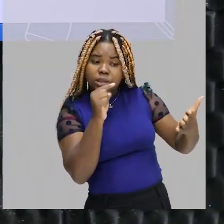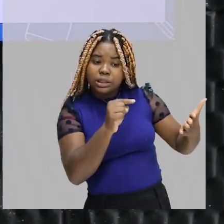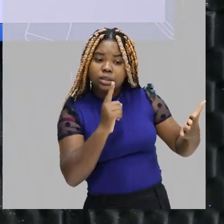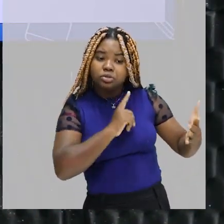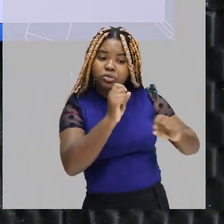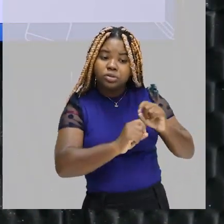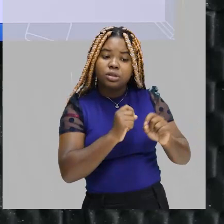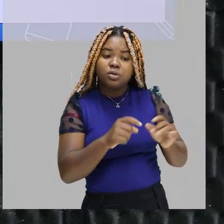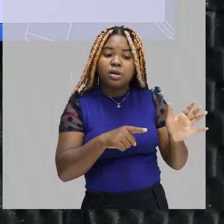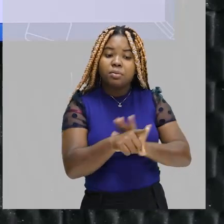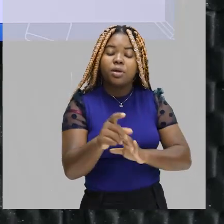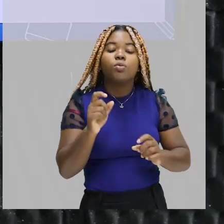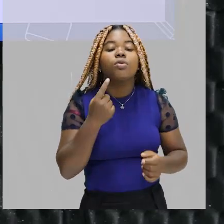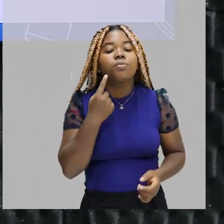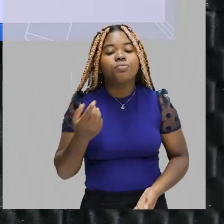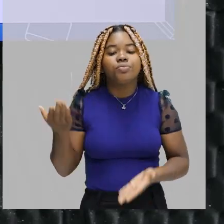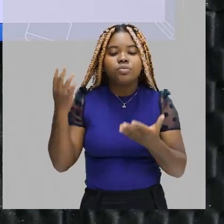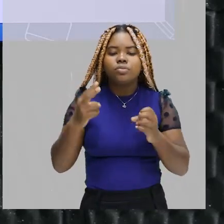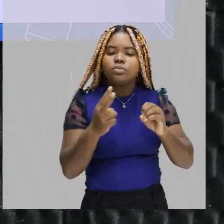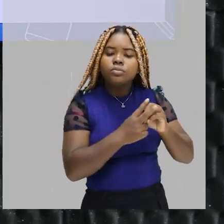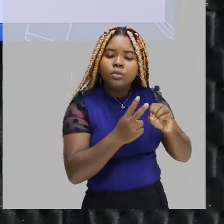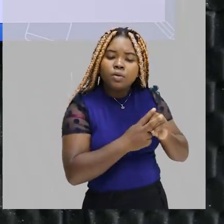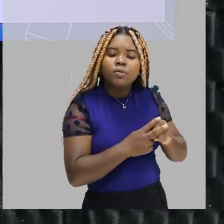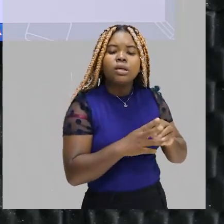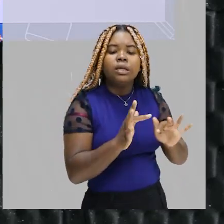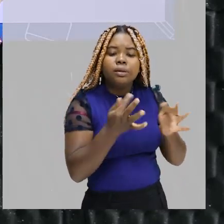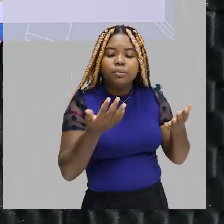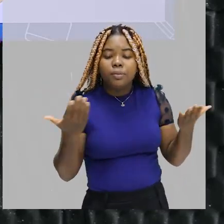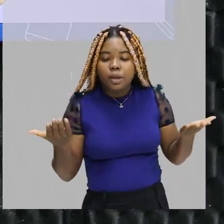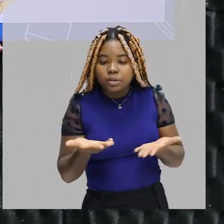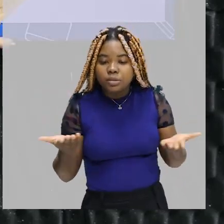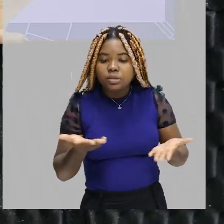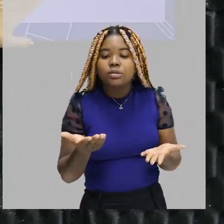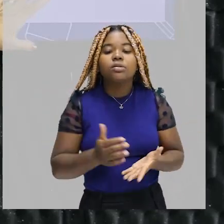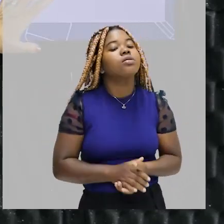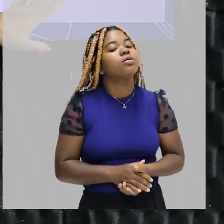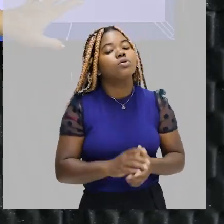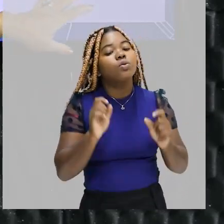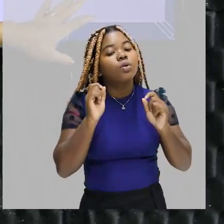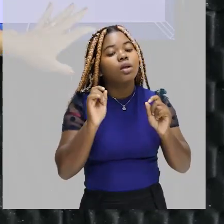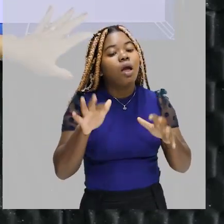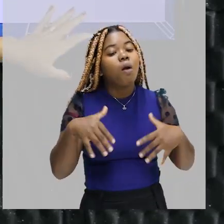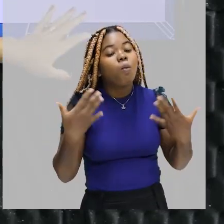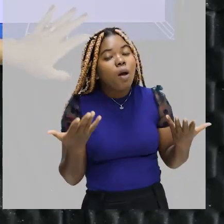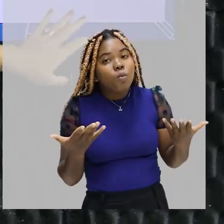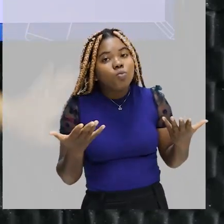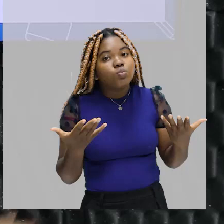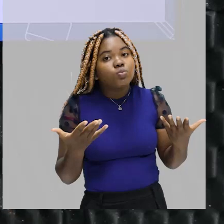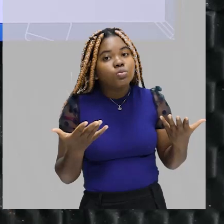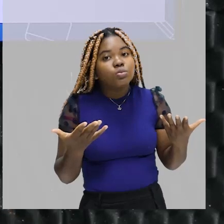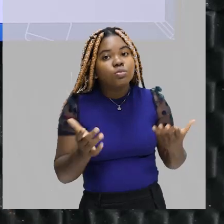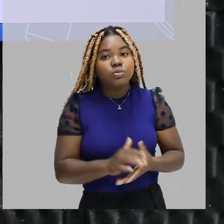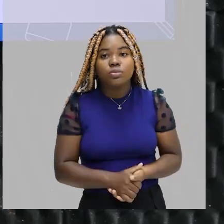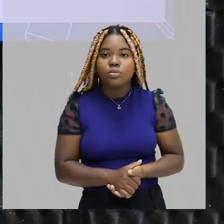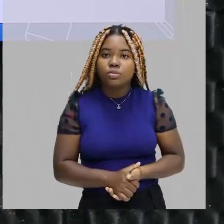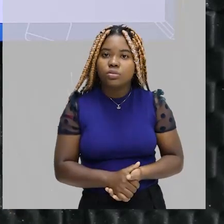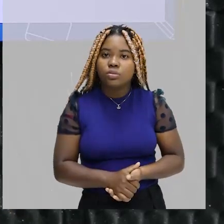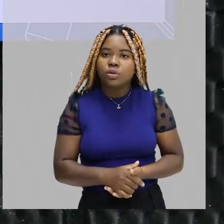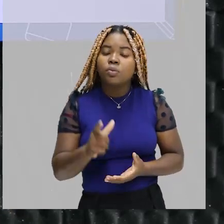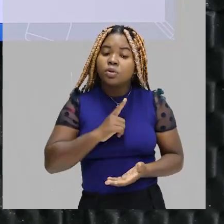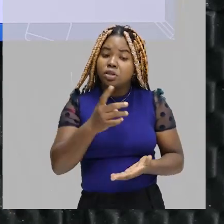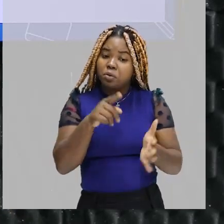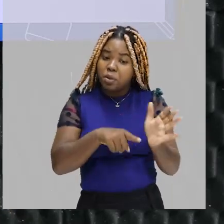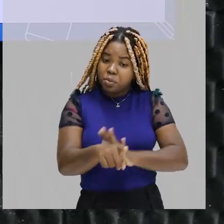o enunciado me diz: os verbos que estão no simple present no texto são... Quando a gente tem